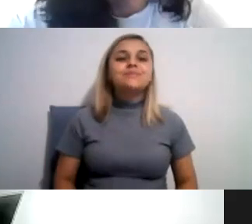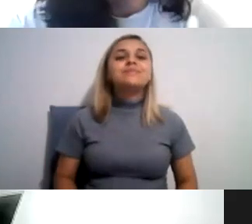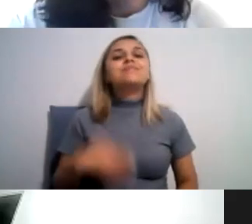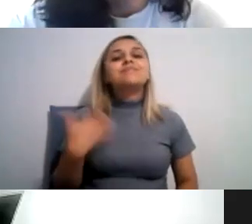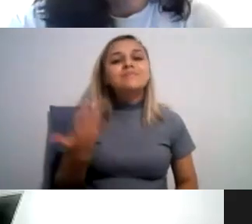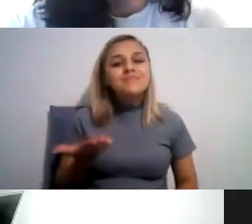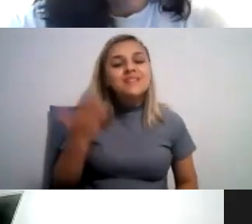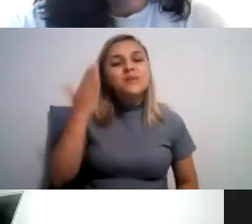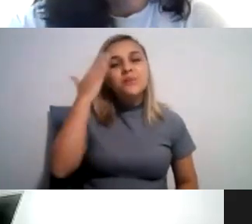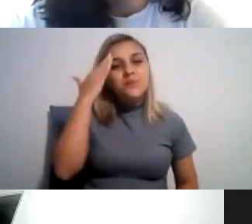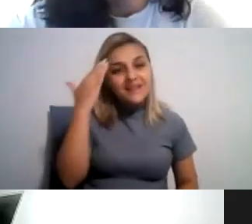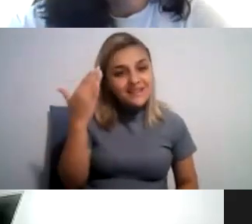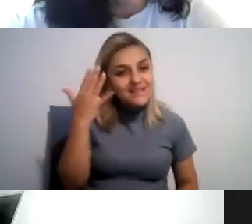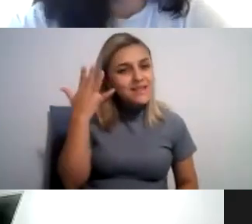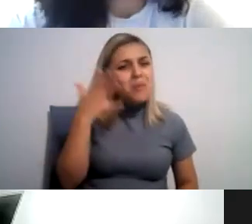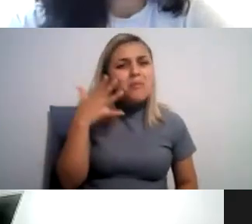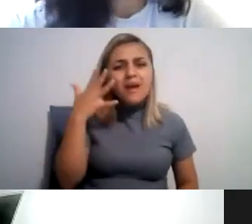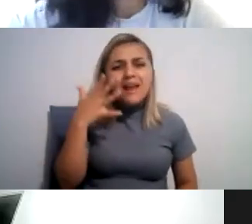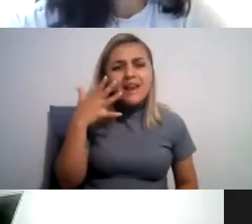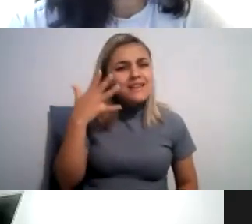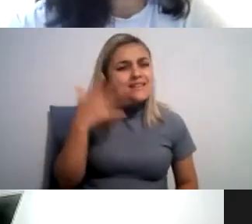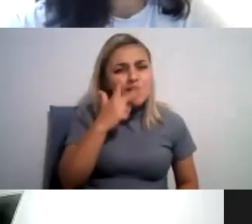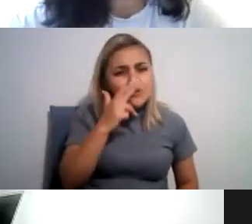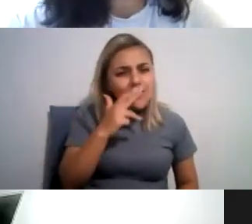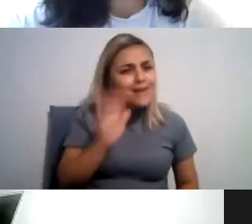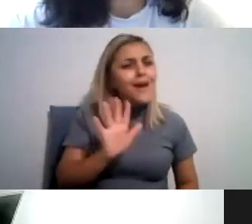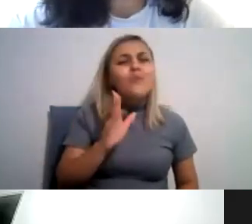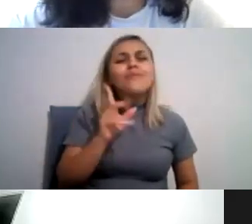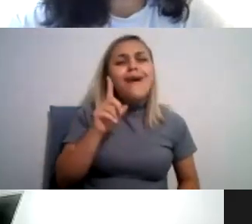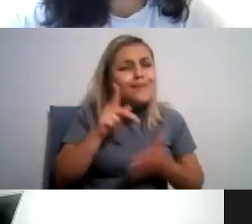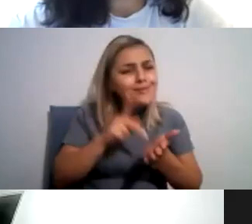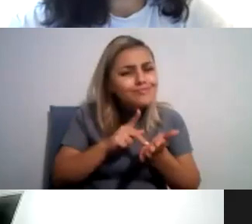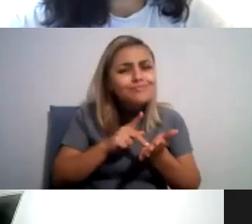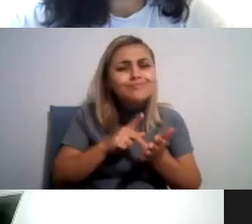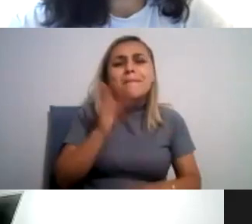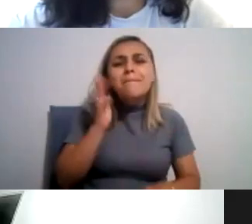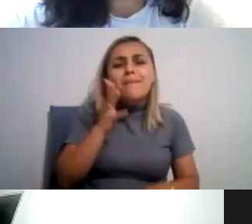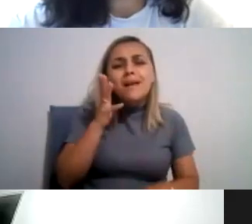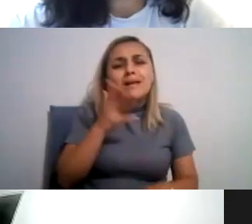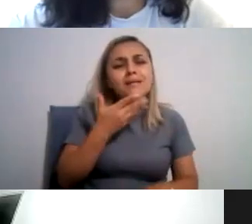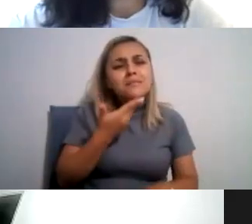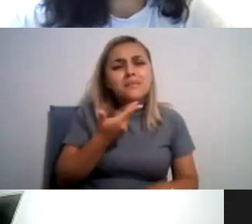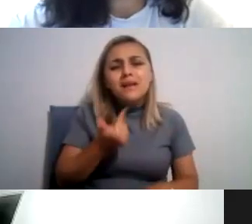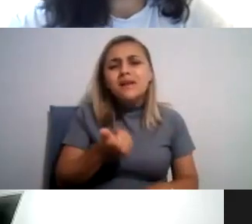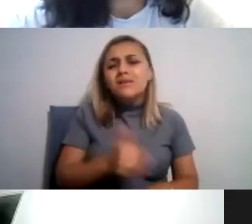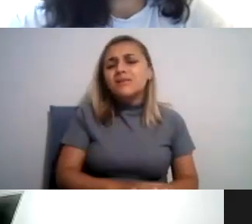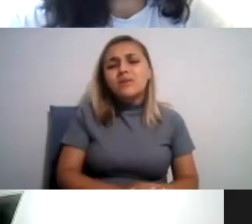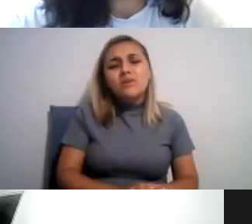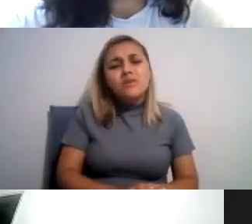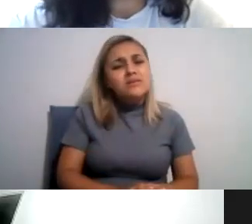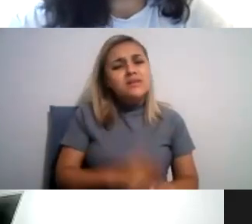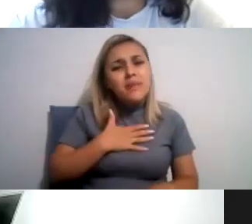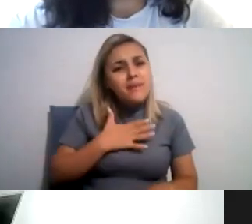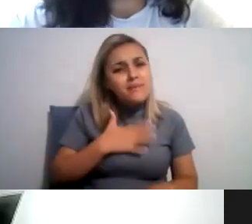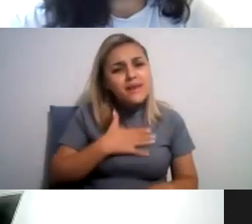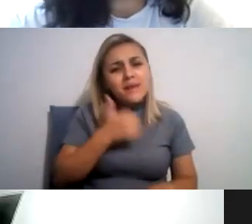eu achei a palestra foi... Não, eu não achei, a palestra foi demais, serve para as outras mães que são mais